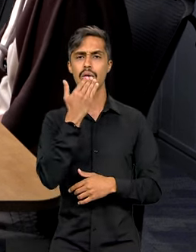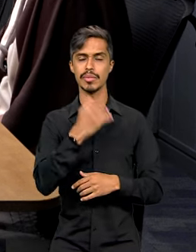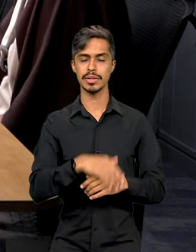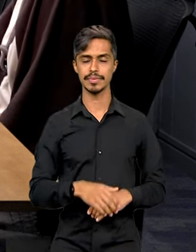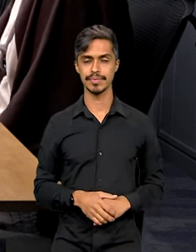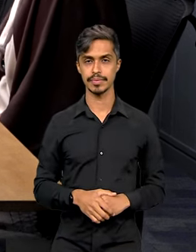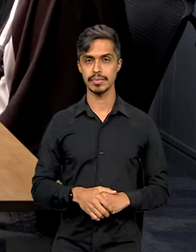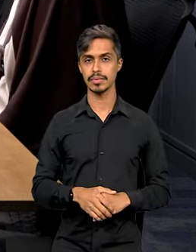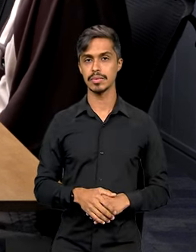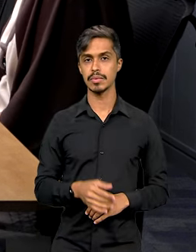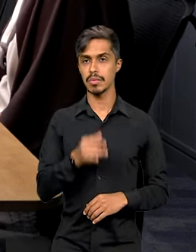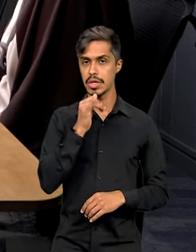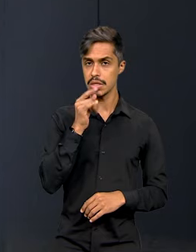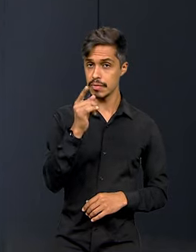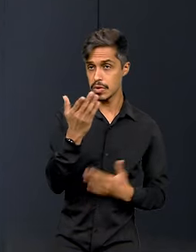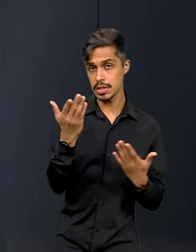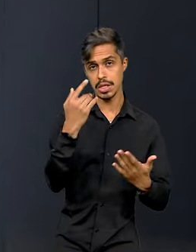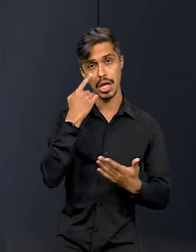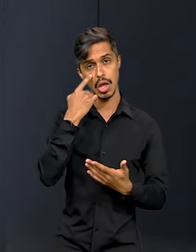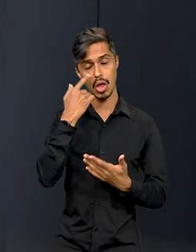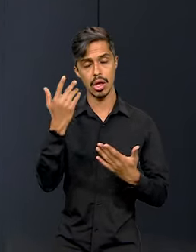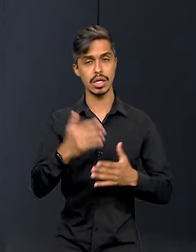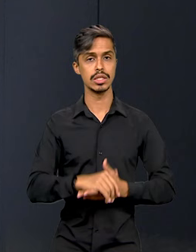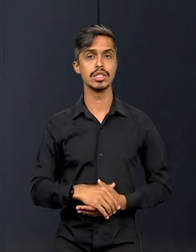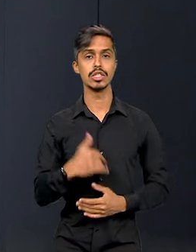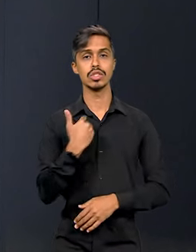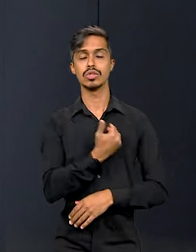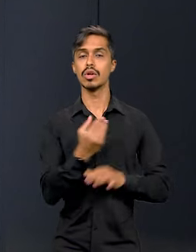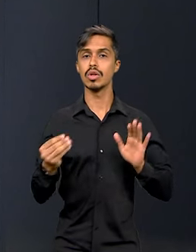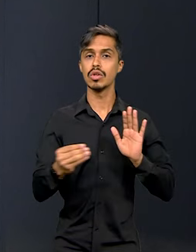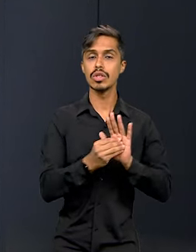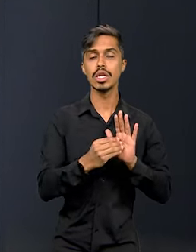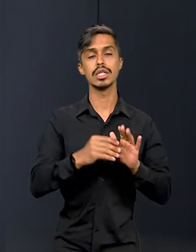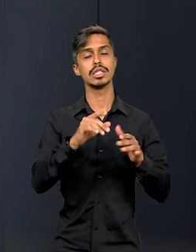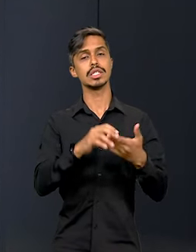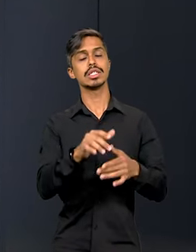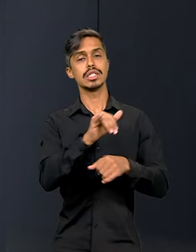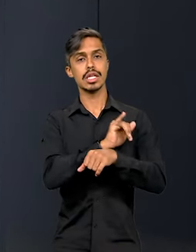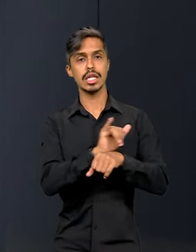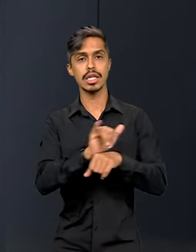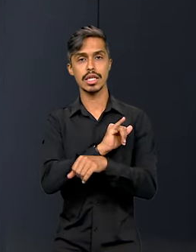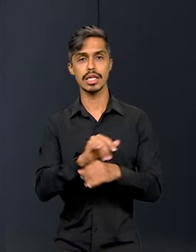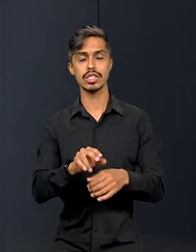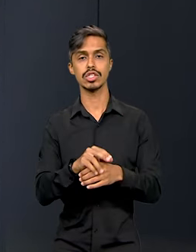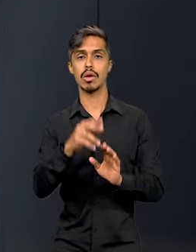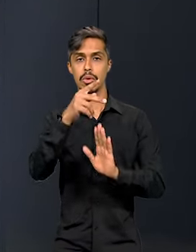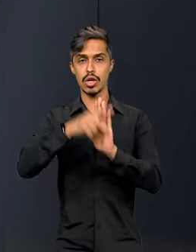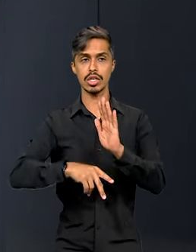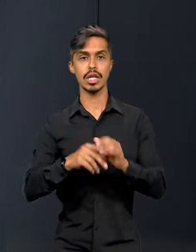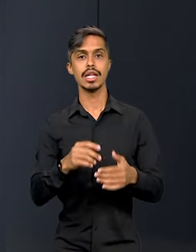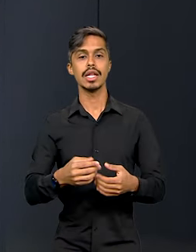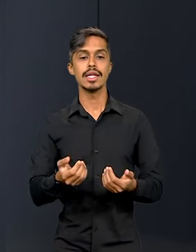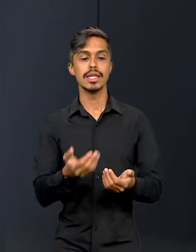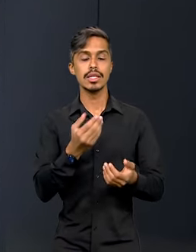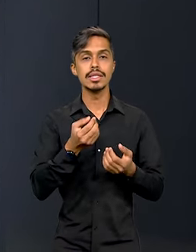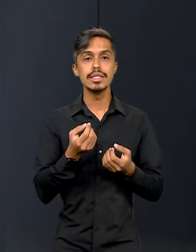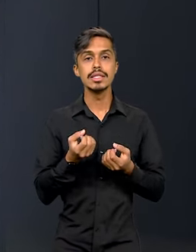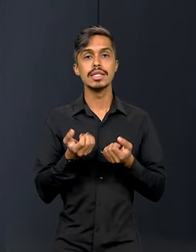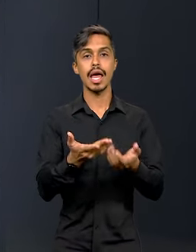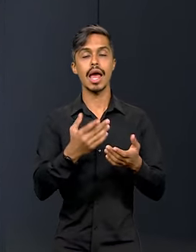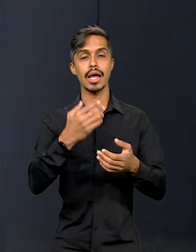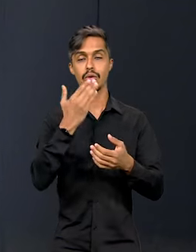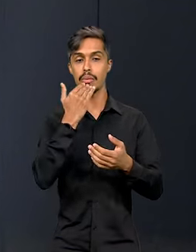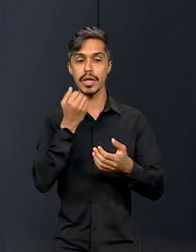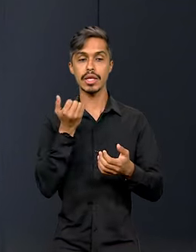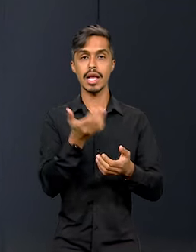esses alimentos veja você Érica nós estamos implementando a estratégia alimenta cidades H que é uma estratégia de